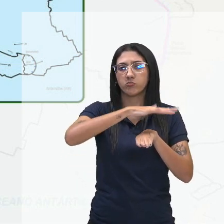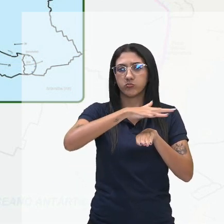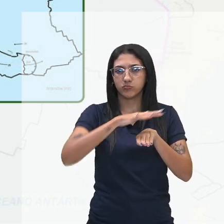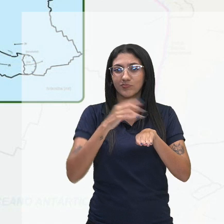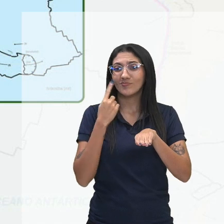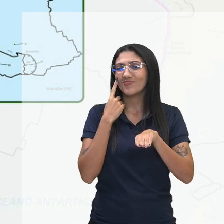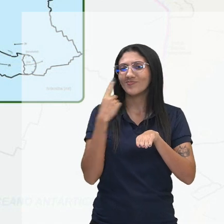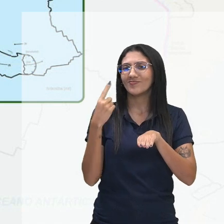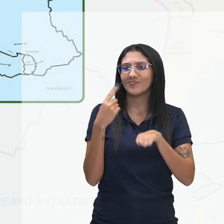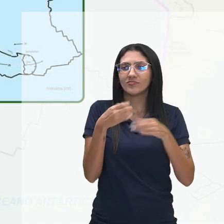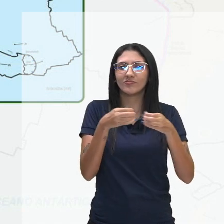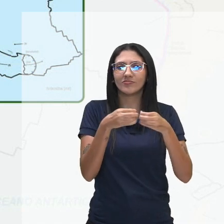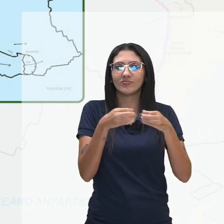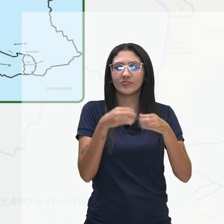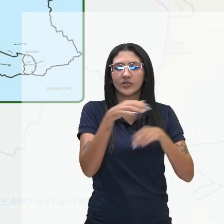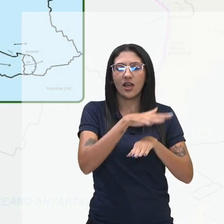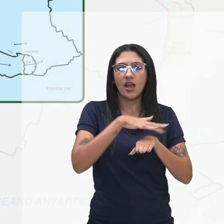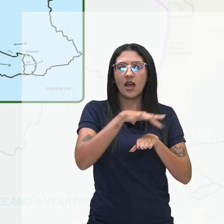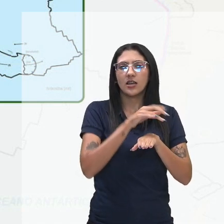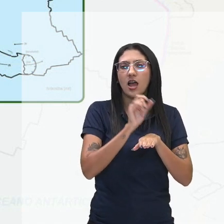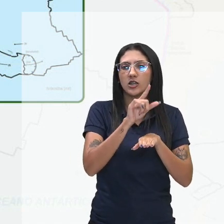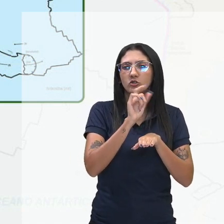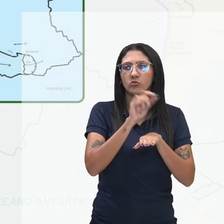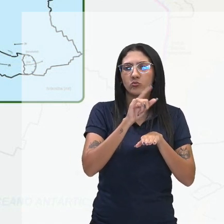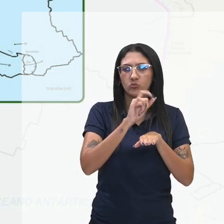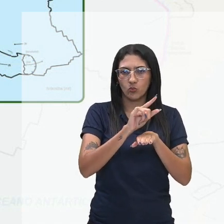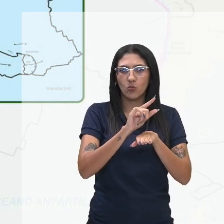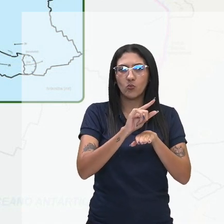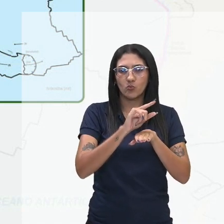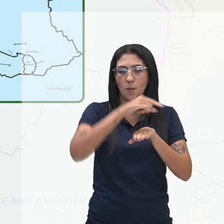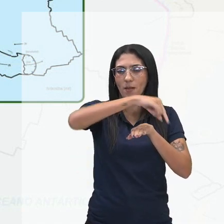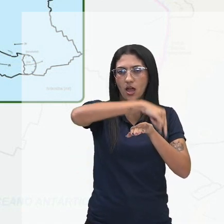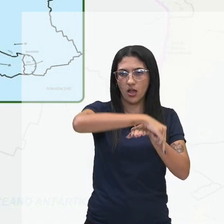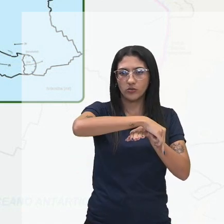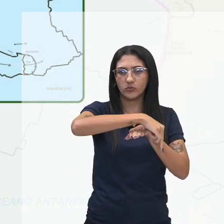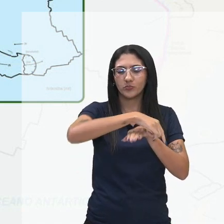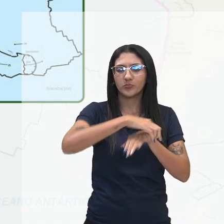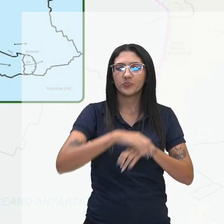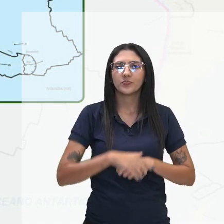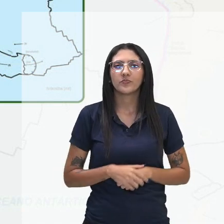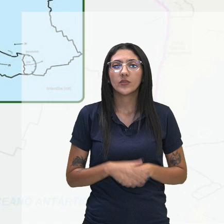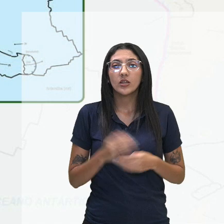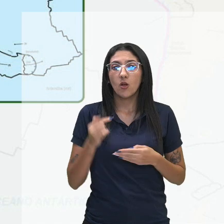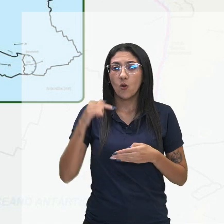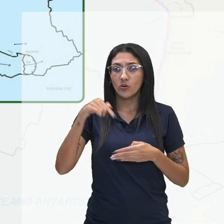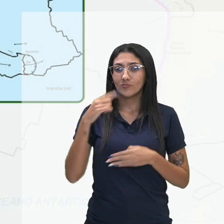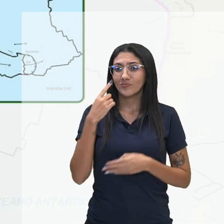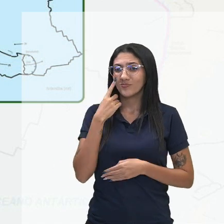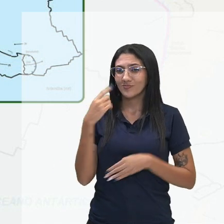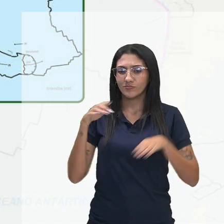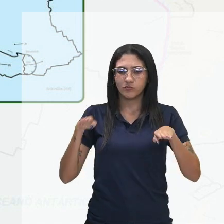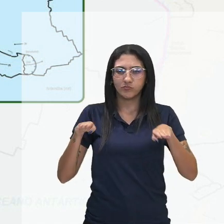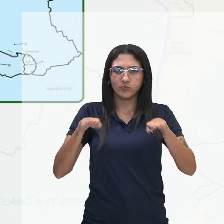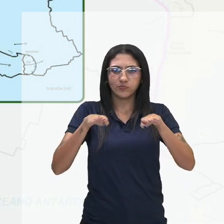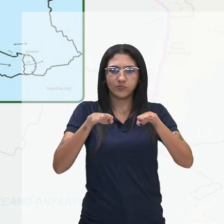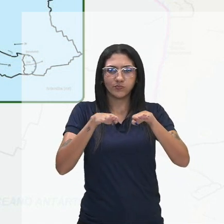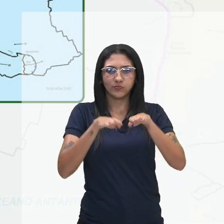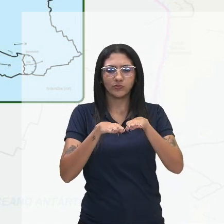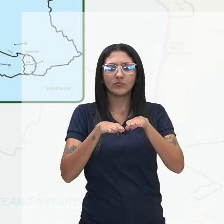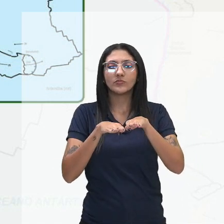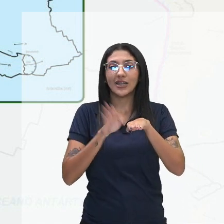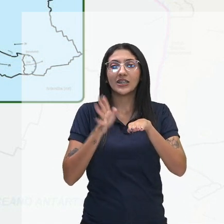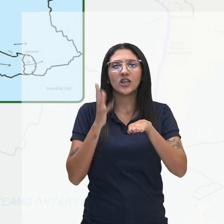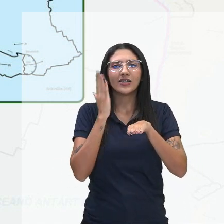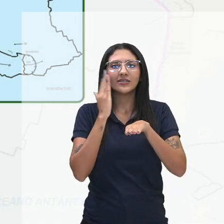ó, representada nessa cor azul, abaixo do oceano. Né? Então, nesse sentido, a gente já sabe que é um